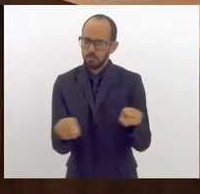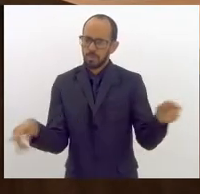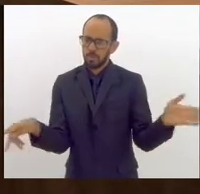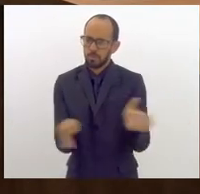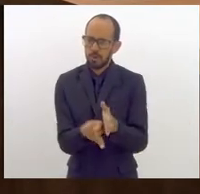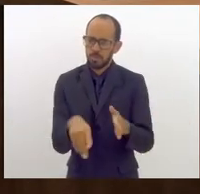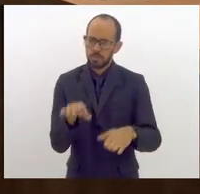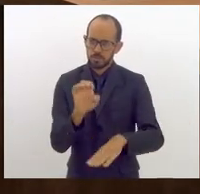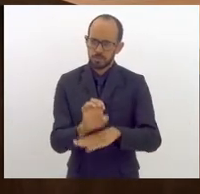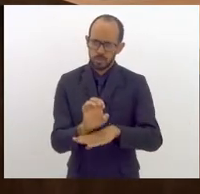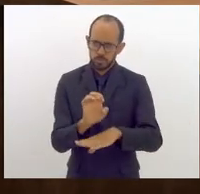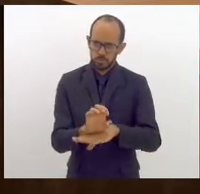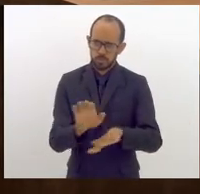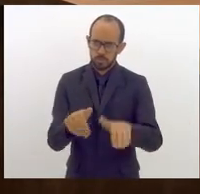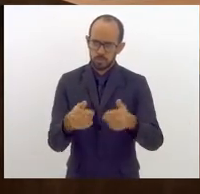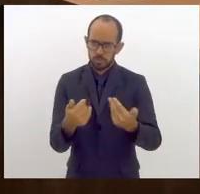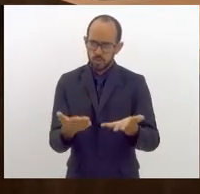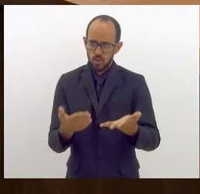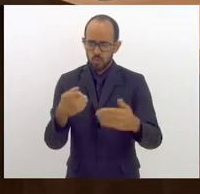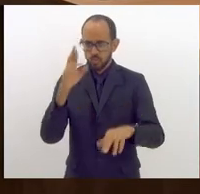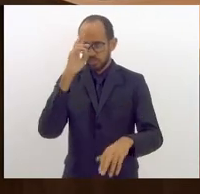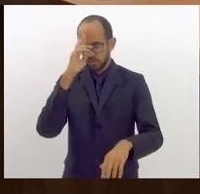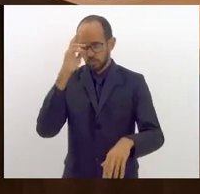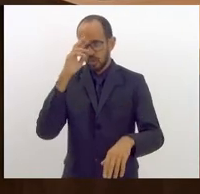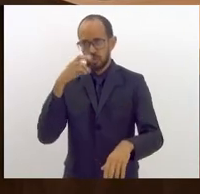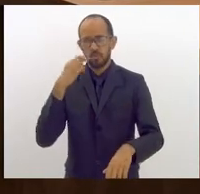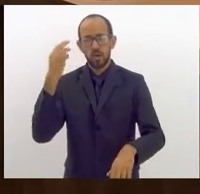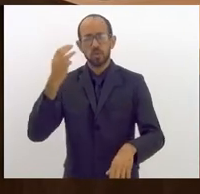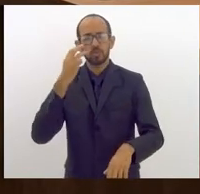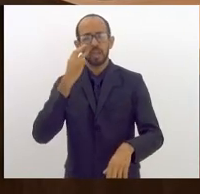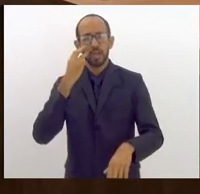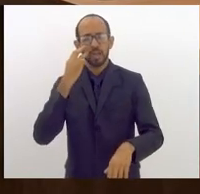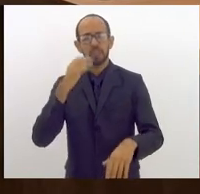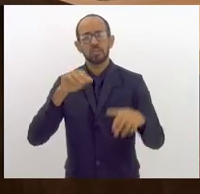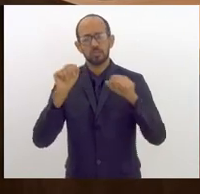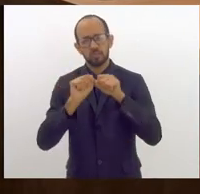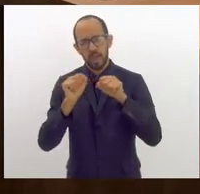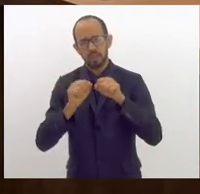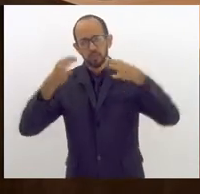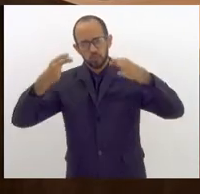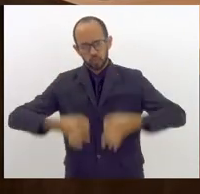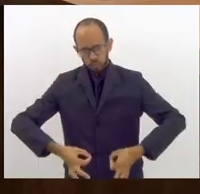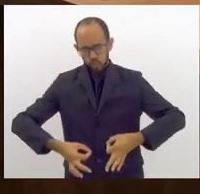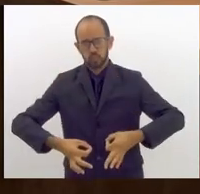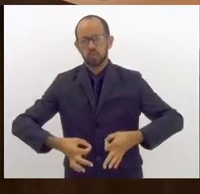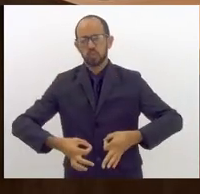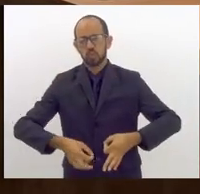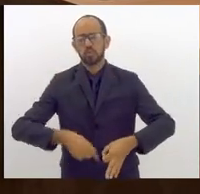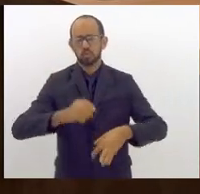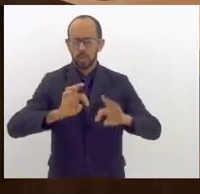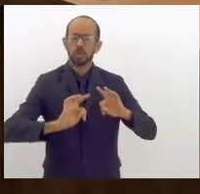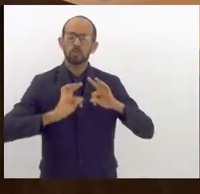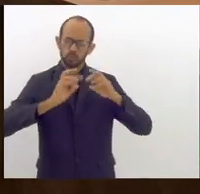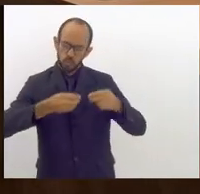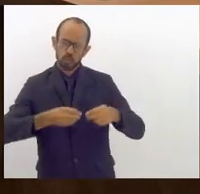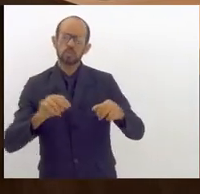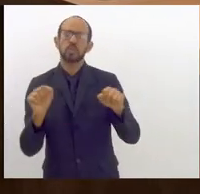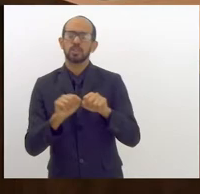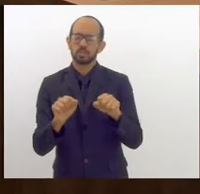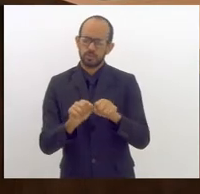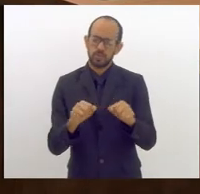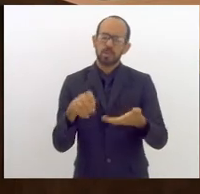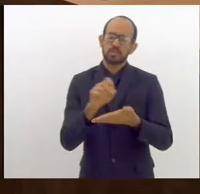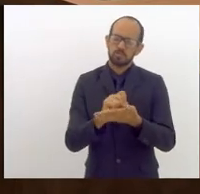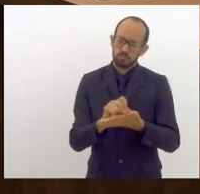nesse sentido o senhor valdeck Carneiro Faz justiça aqueles e aquelas que fazem produção